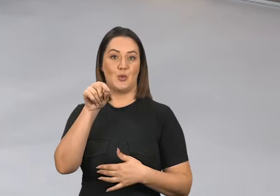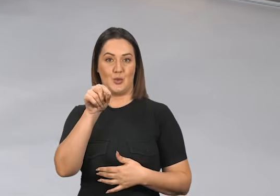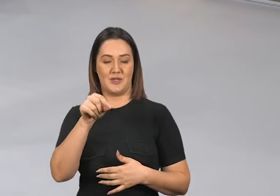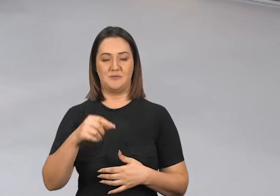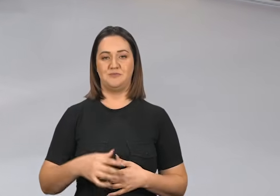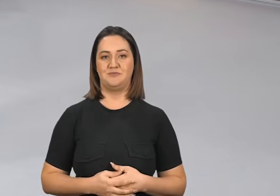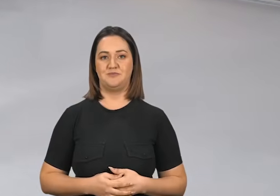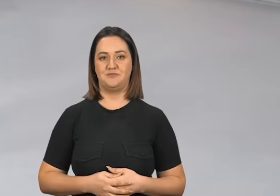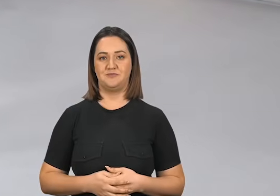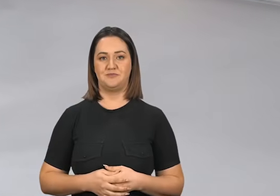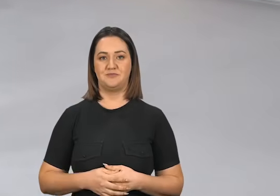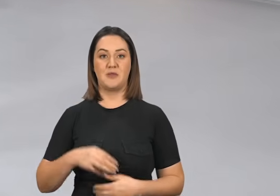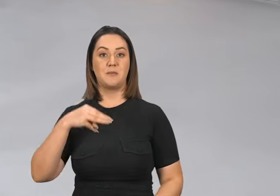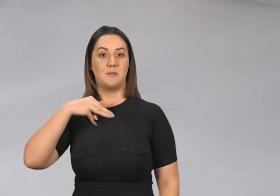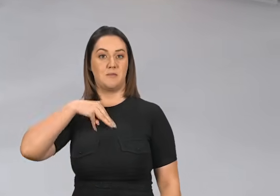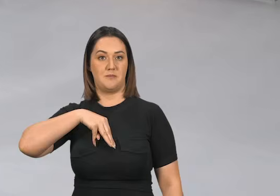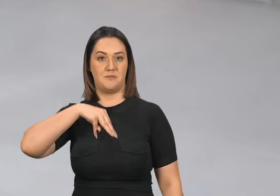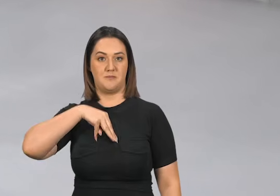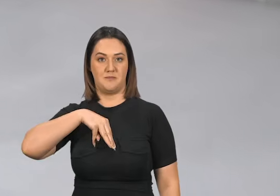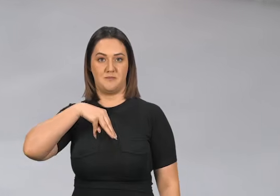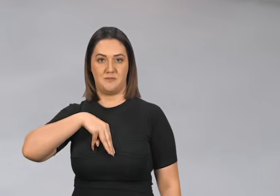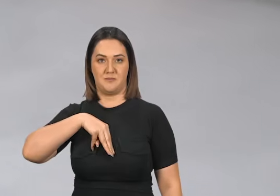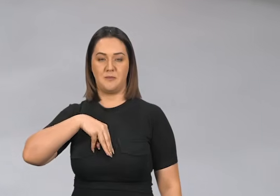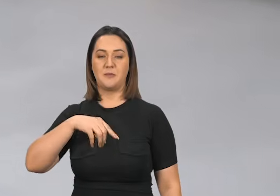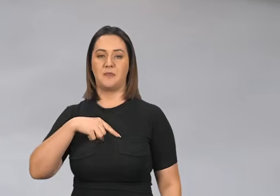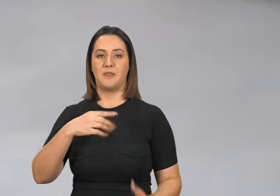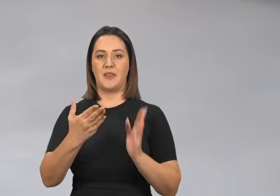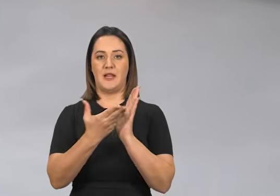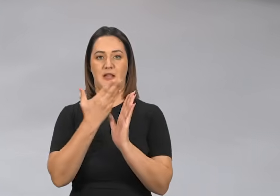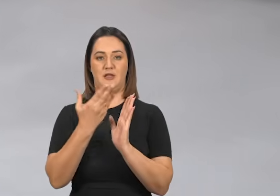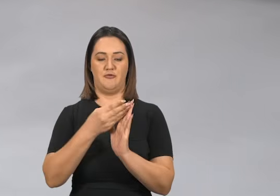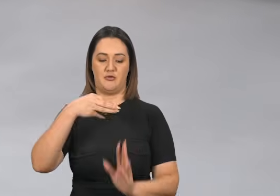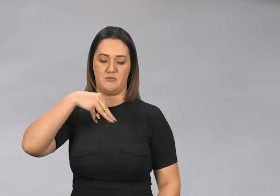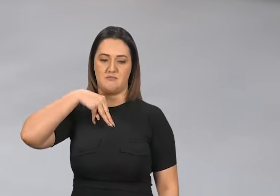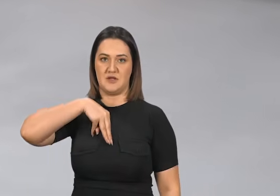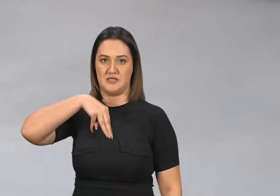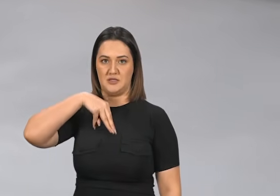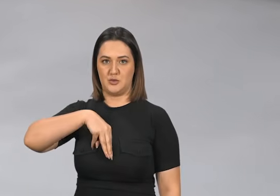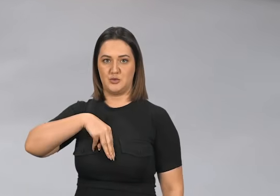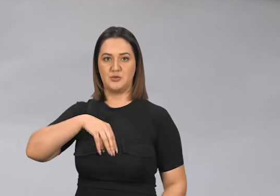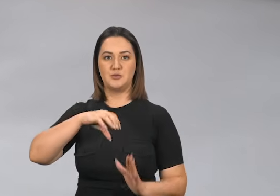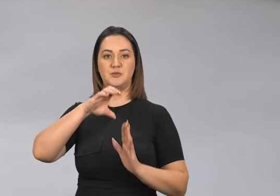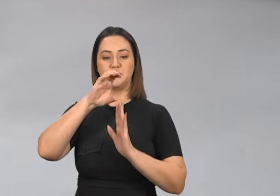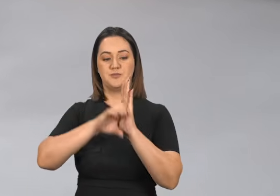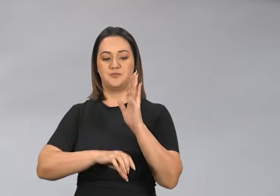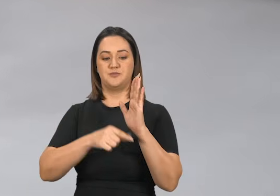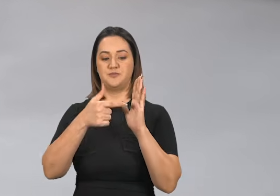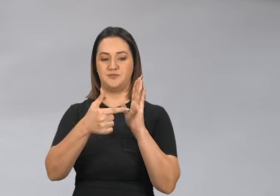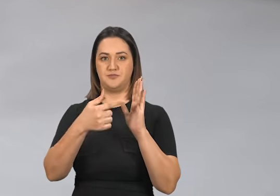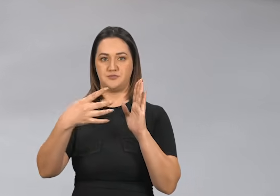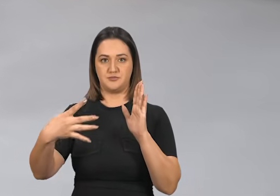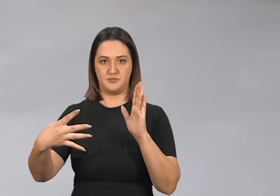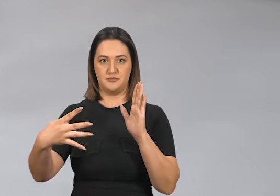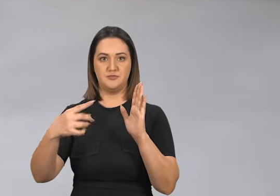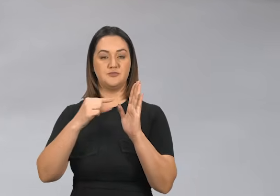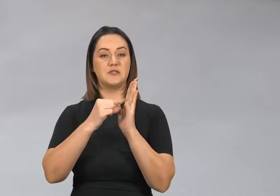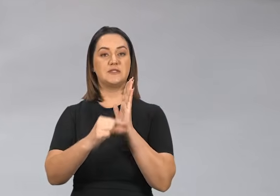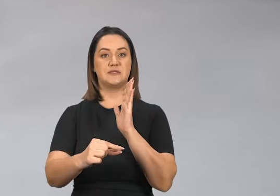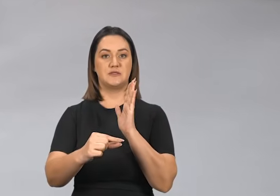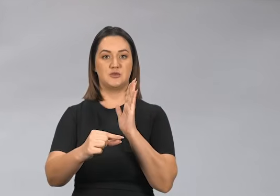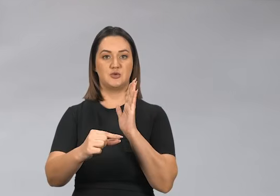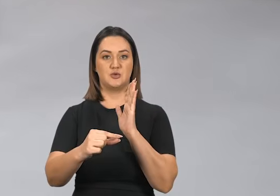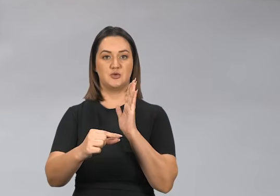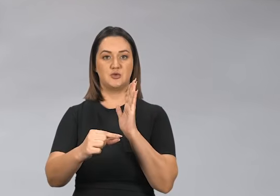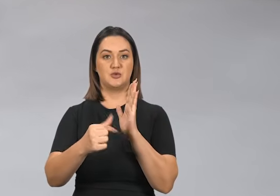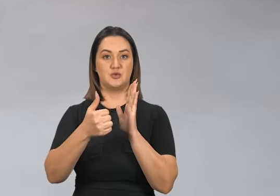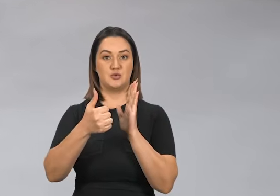ver? Veja só o que diz Mateus, Evangelho de Mateus, no capítulo 24, e no versículo